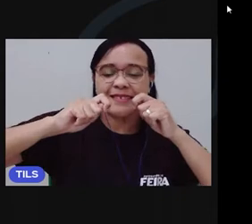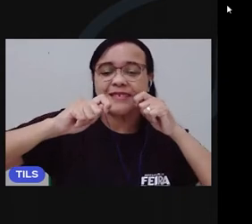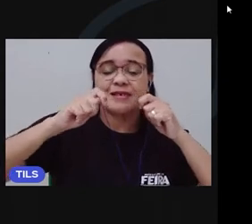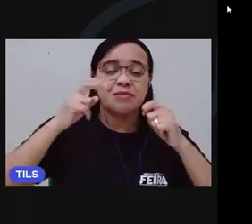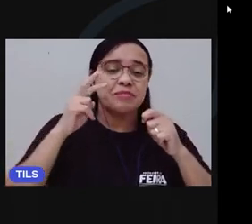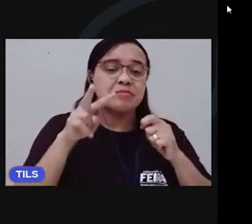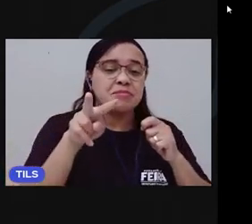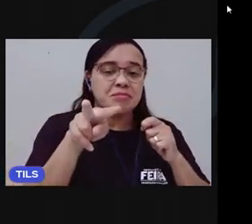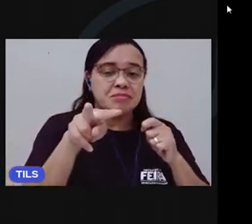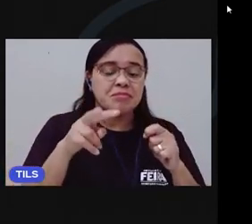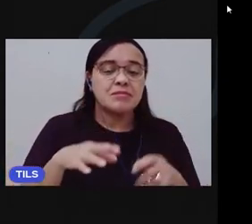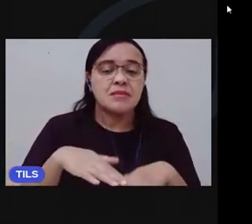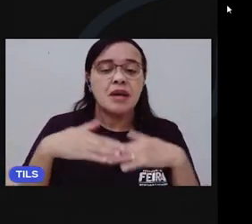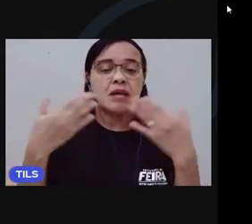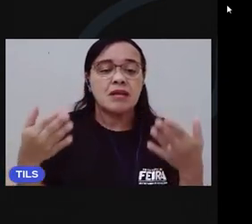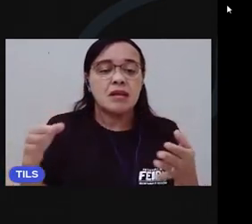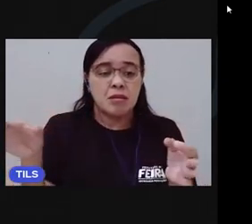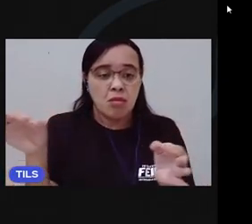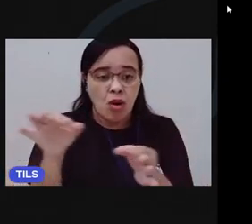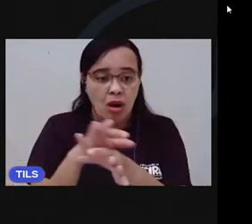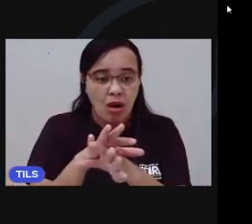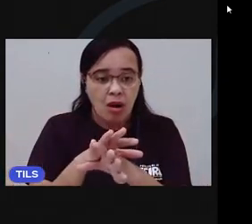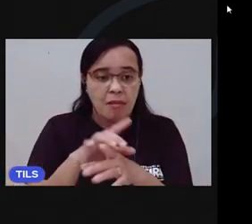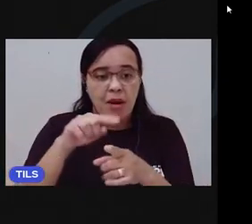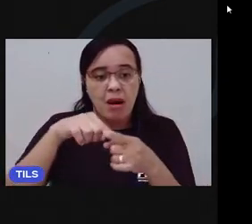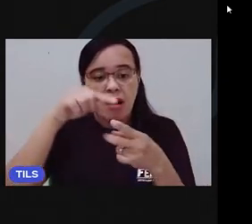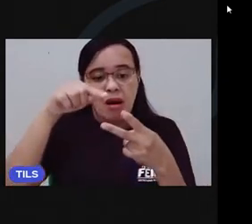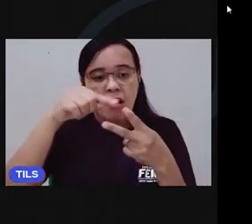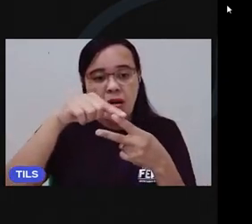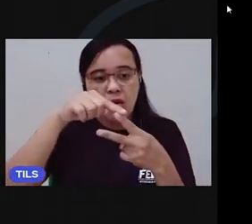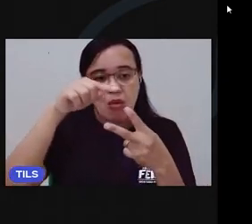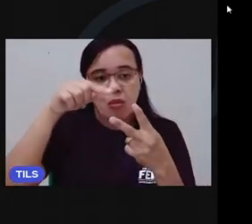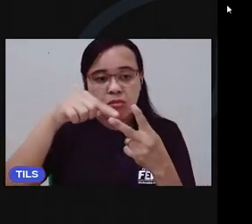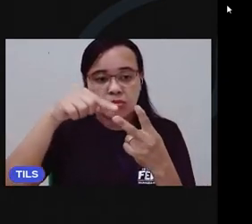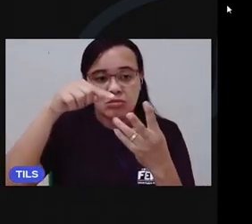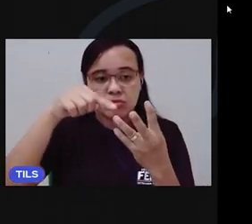com o dente, vai para o dente do lado. Mas lembre de passar em